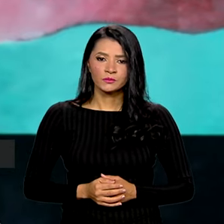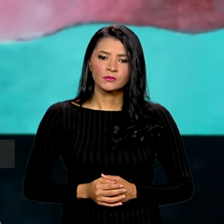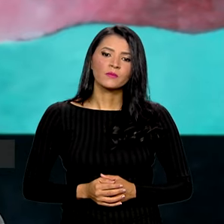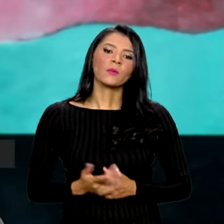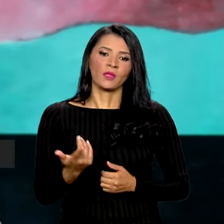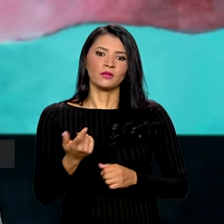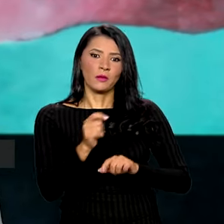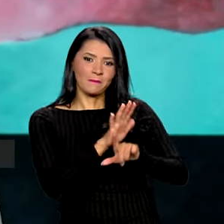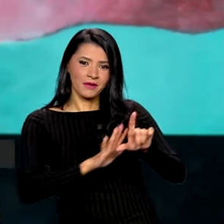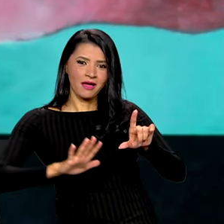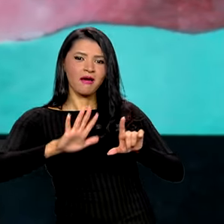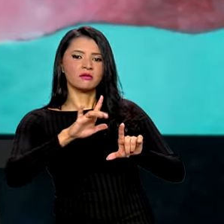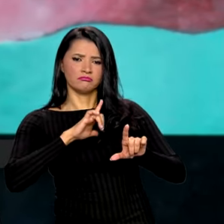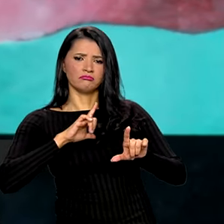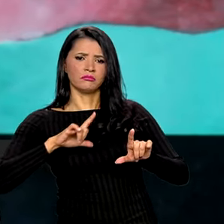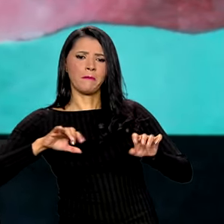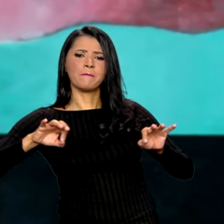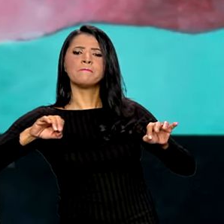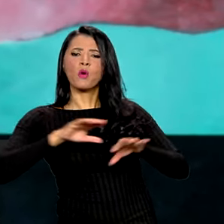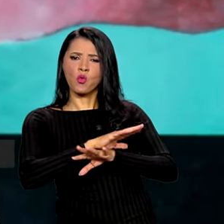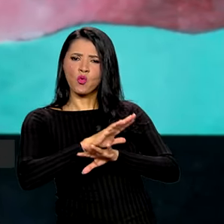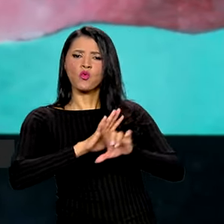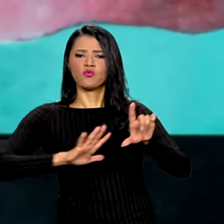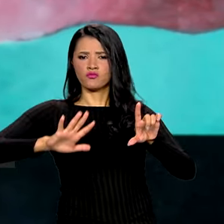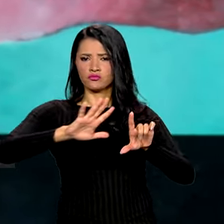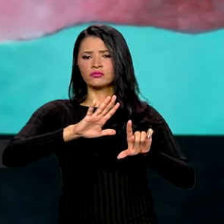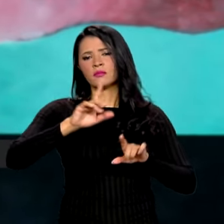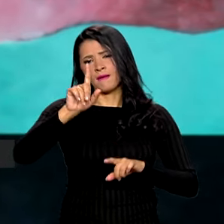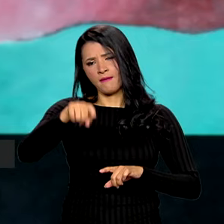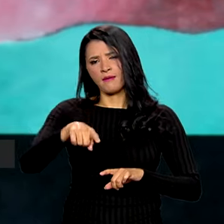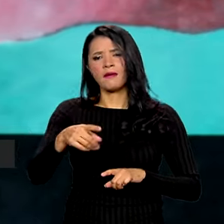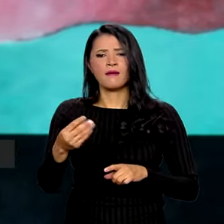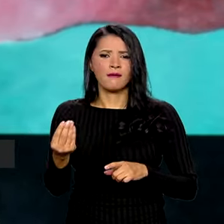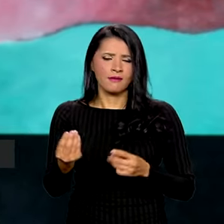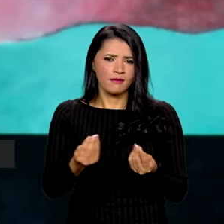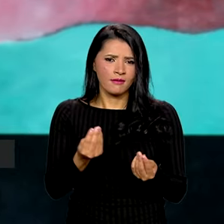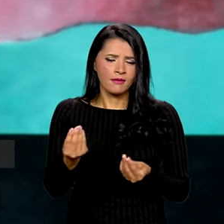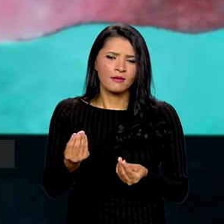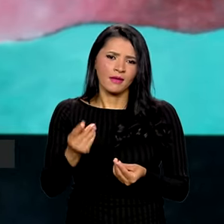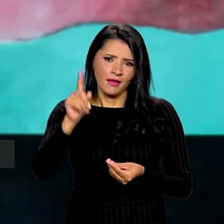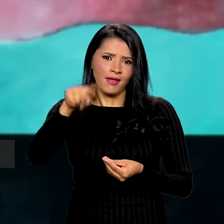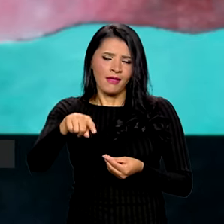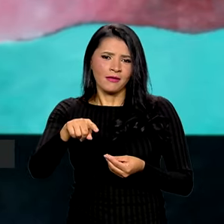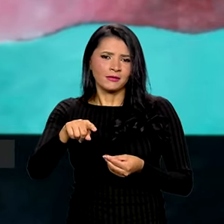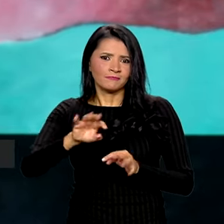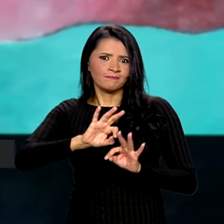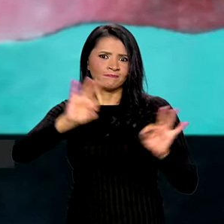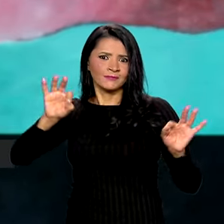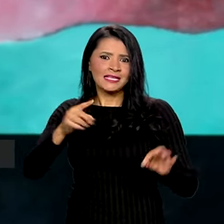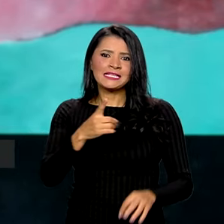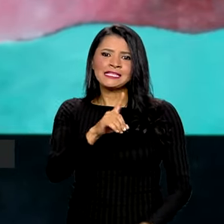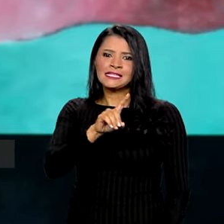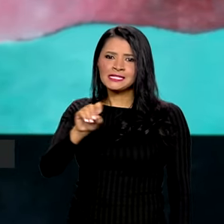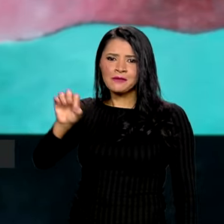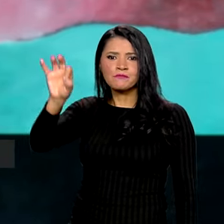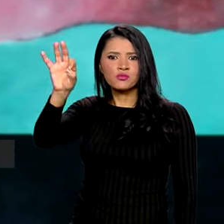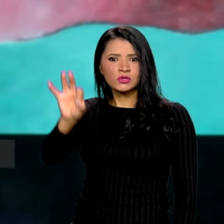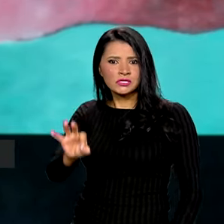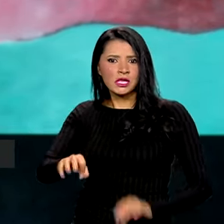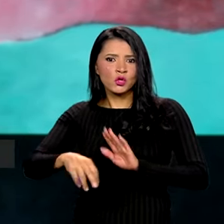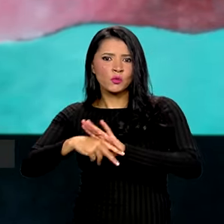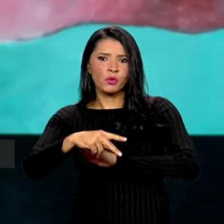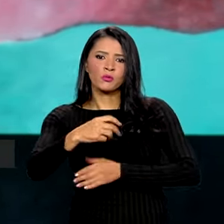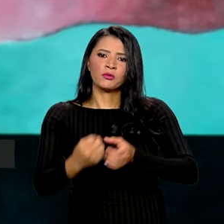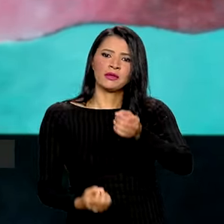nossa plataforma, né, que já é um grande, que é genuinamente 100% brasileira,